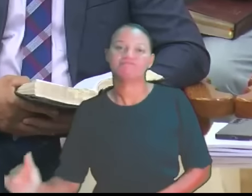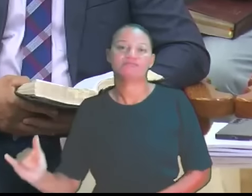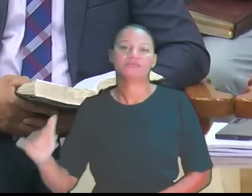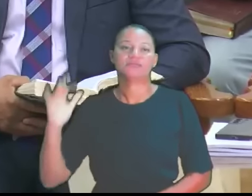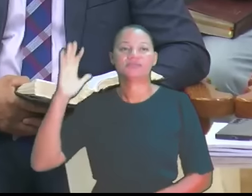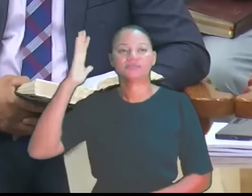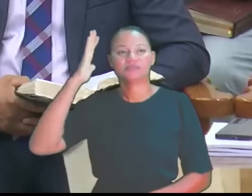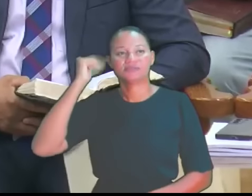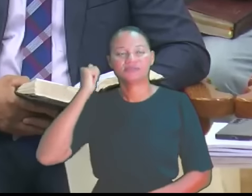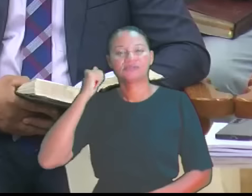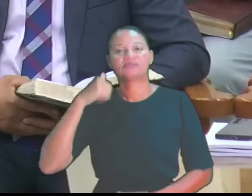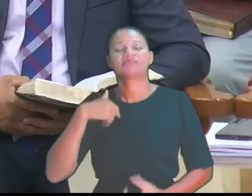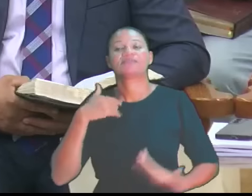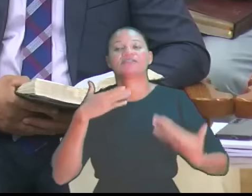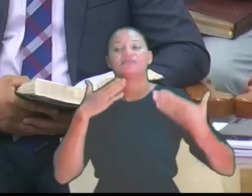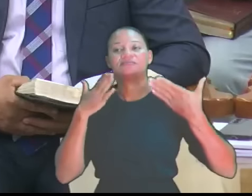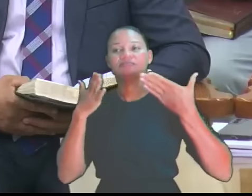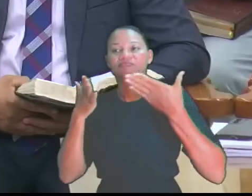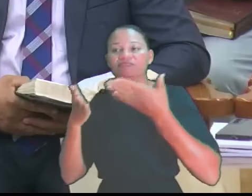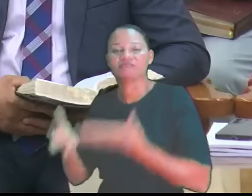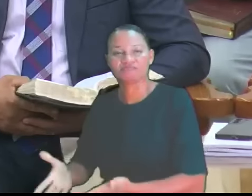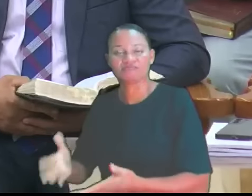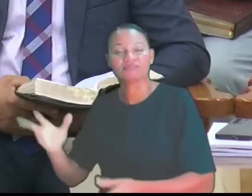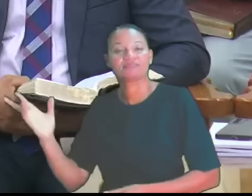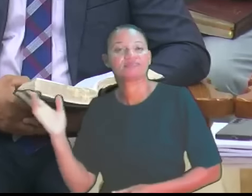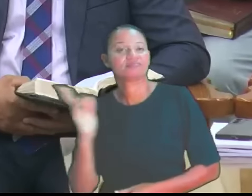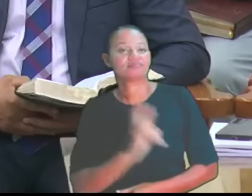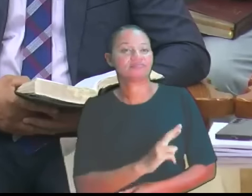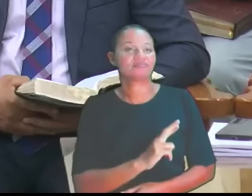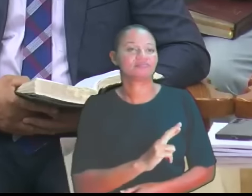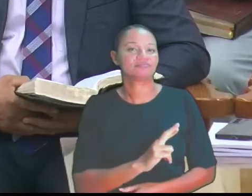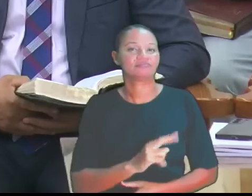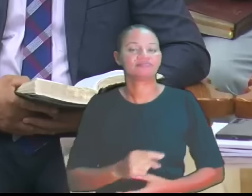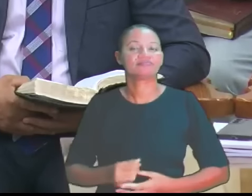sabia que Elias ia. O que foi que ela respondeu?